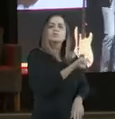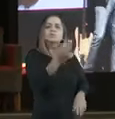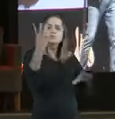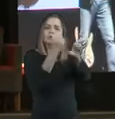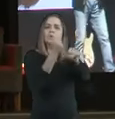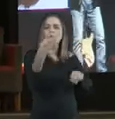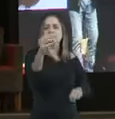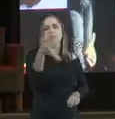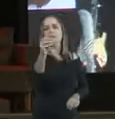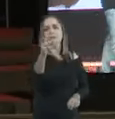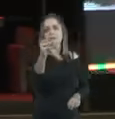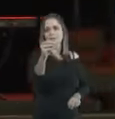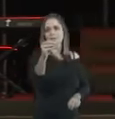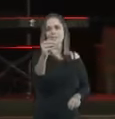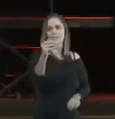deixou.